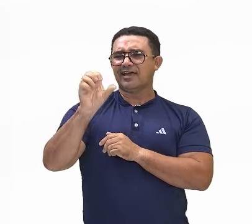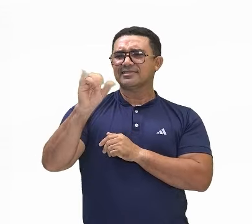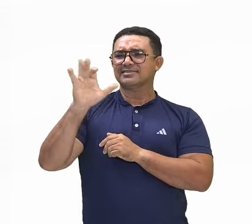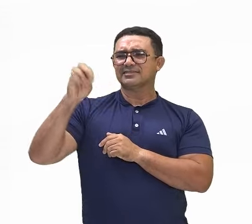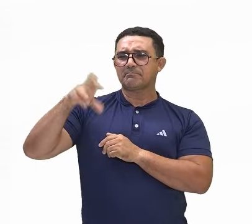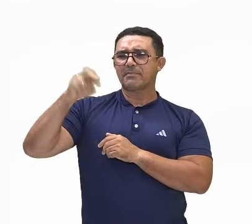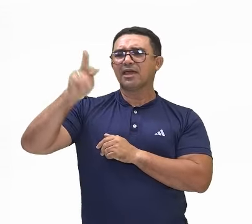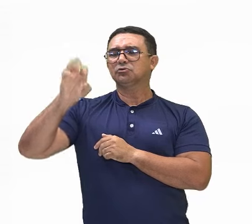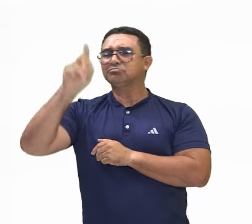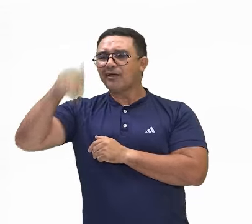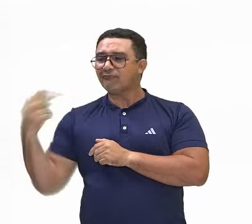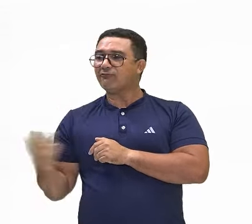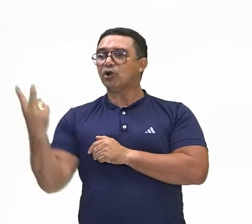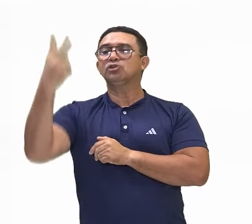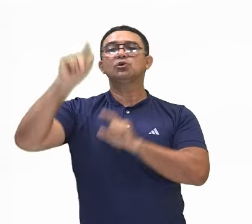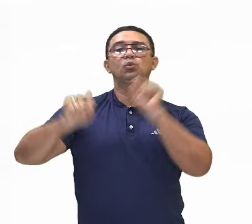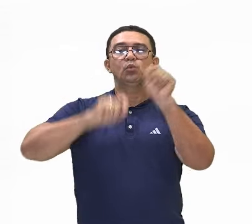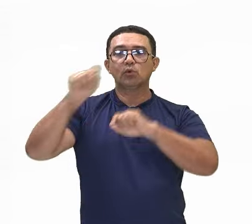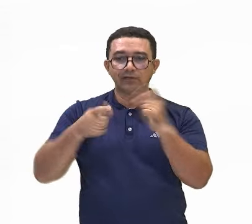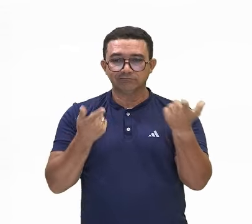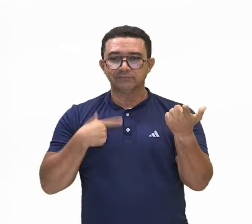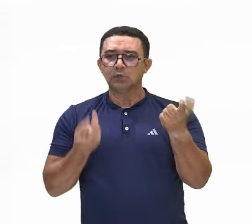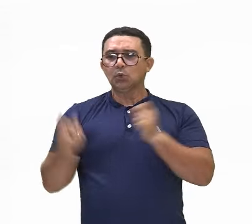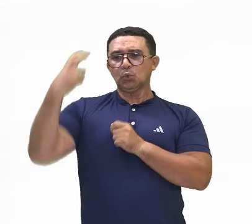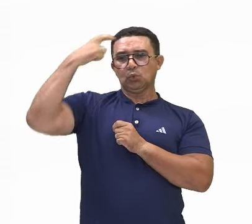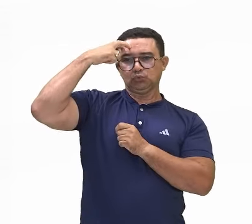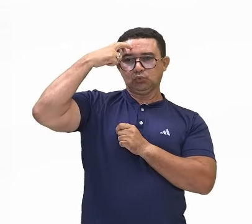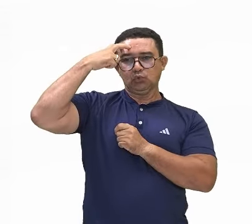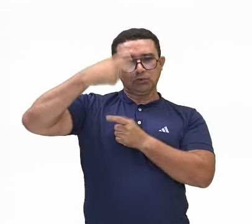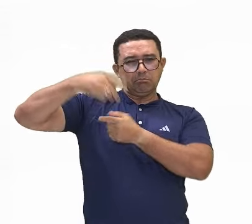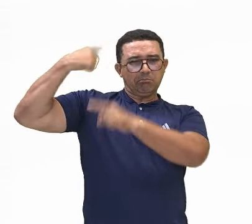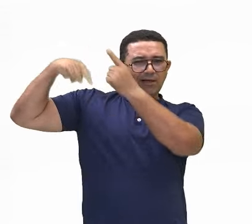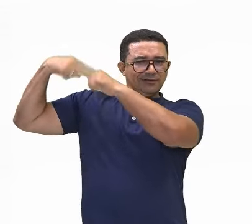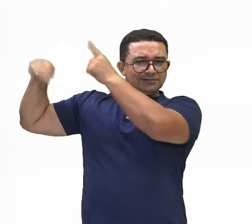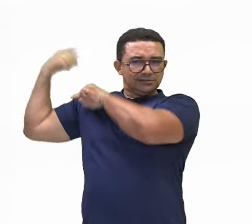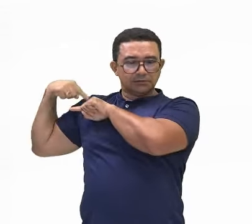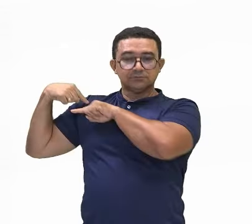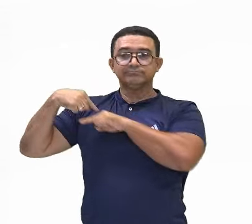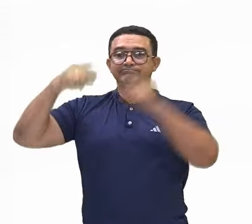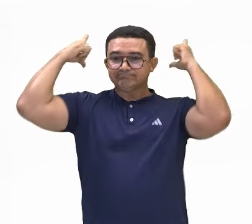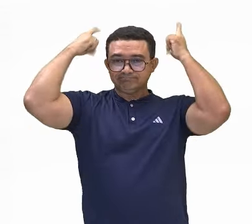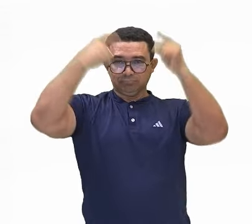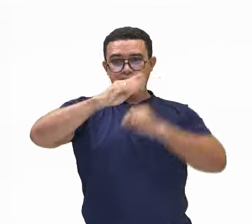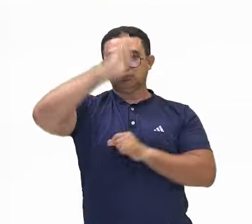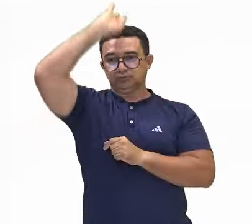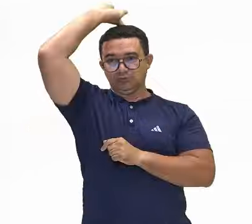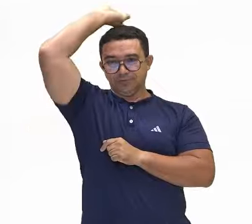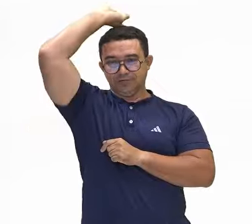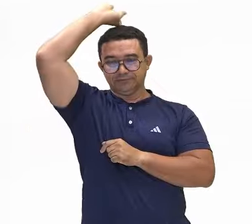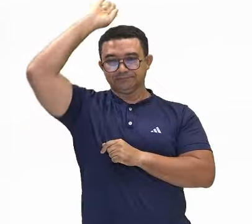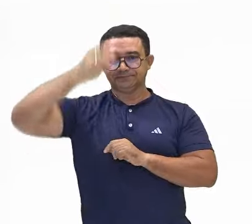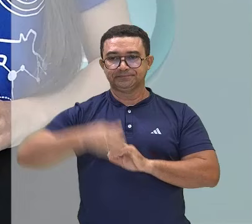da valorização das referências da cultura da antiguidade grego-romana.